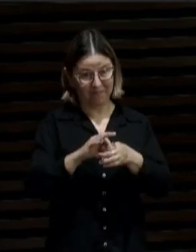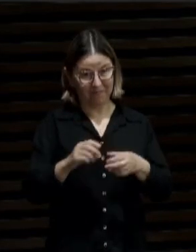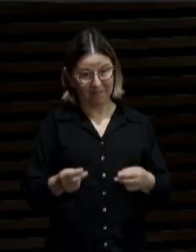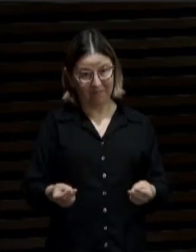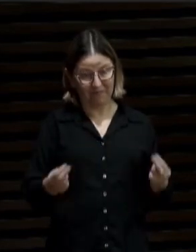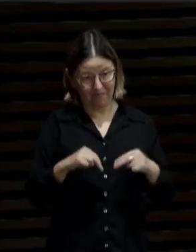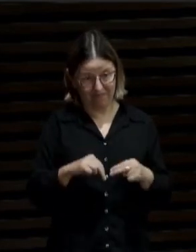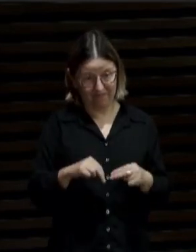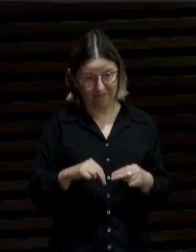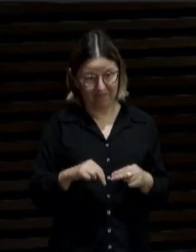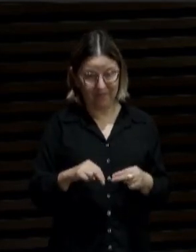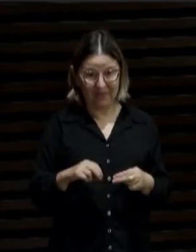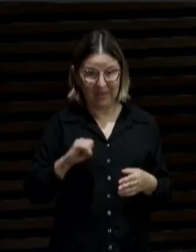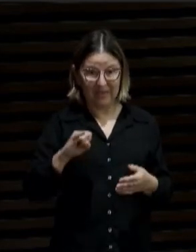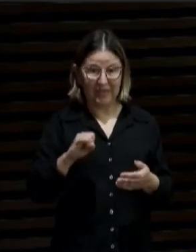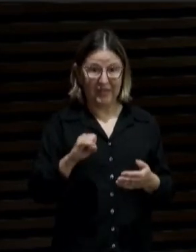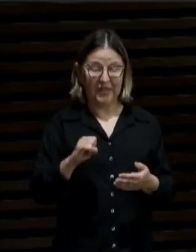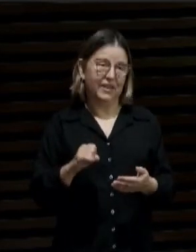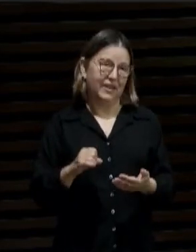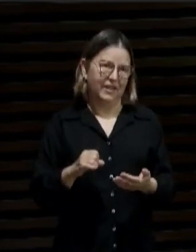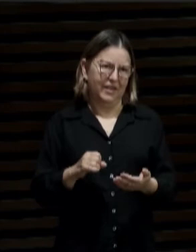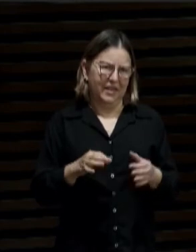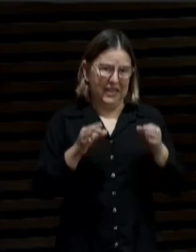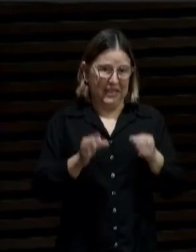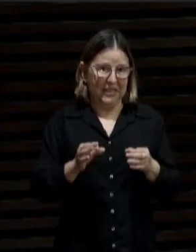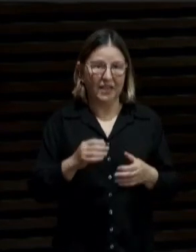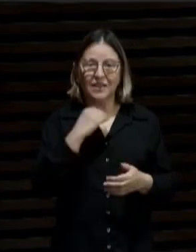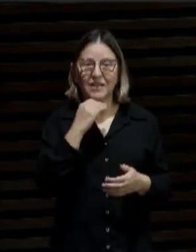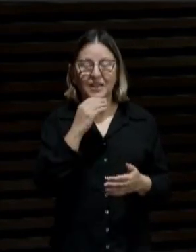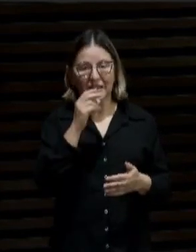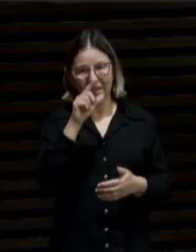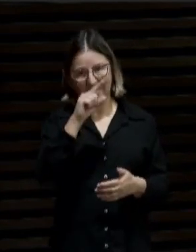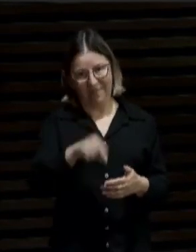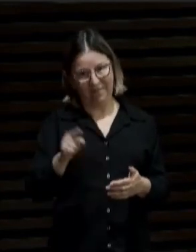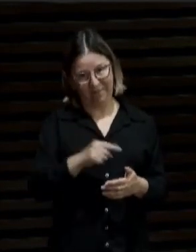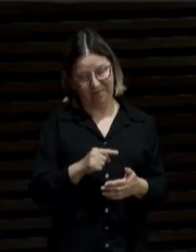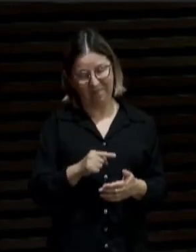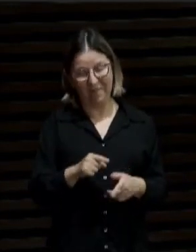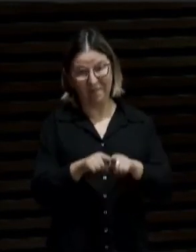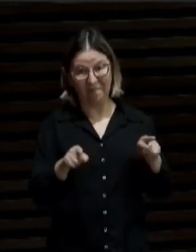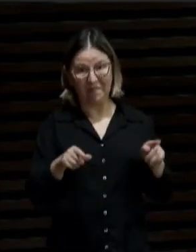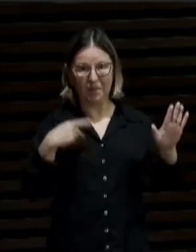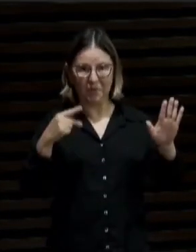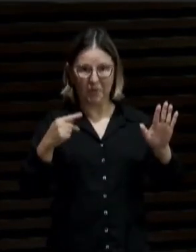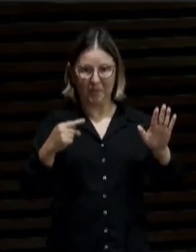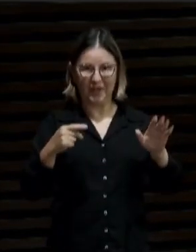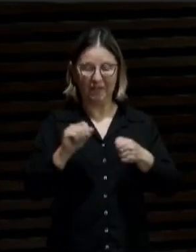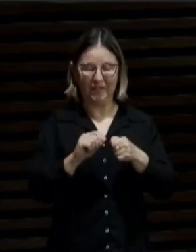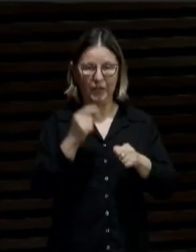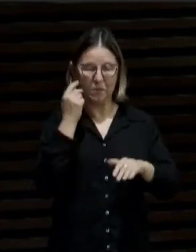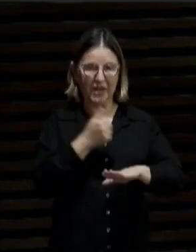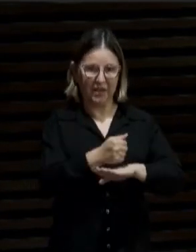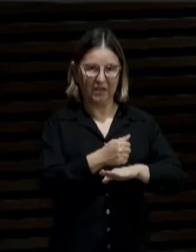ninguém a revoga ou lhe acrescenta alguma coisa. Ora, as promessas foram feitas a Abraão e ao seu